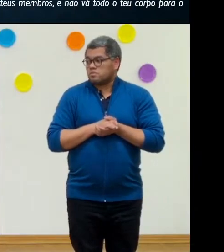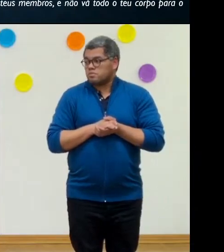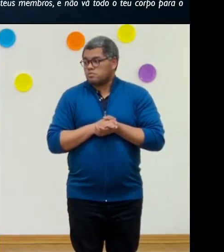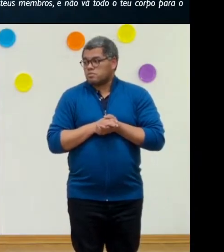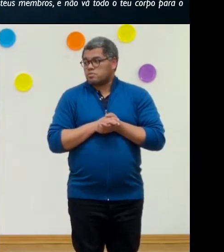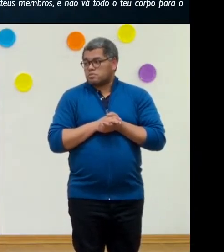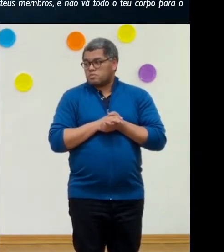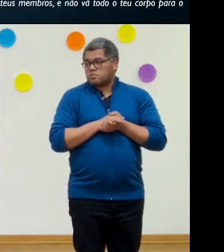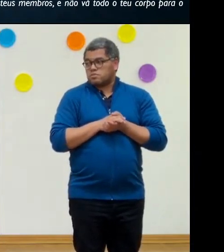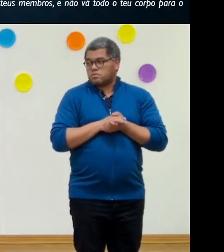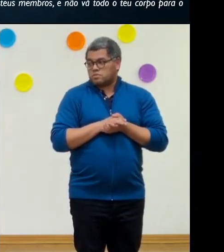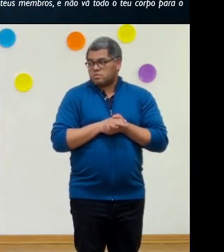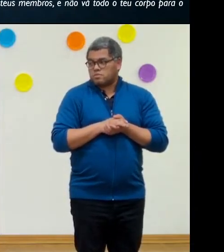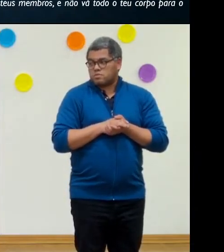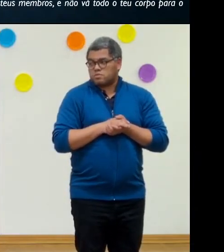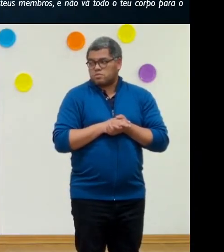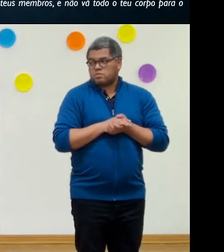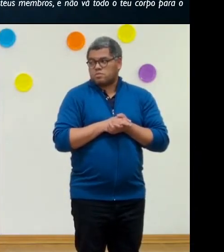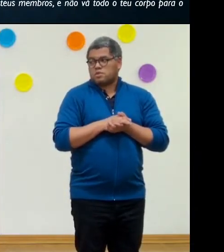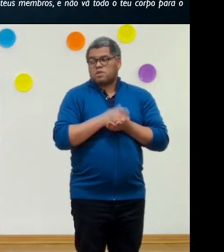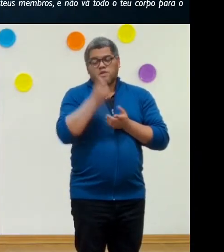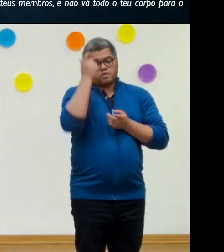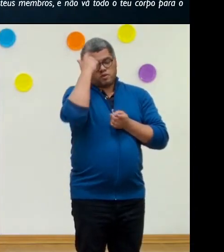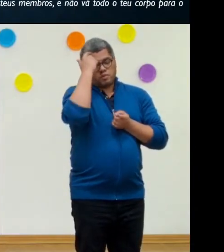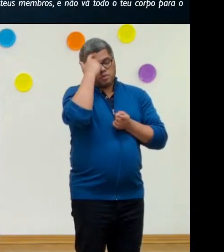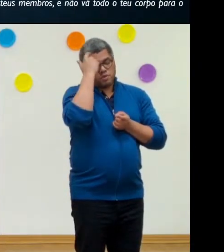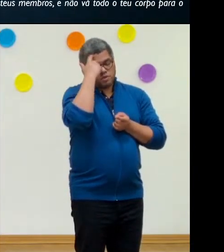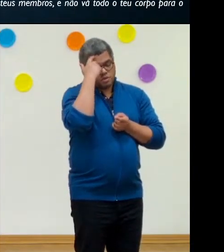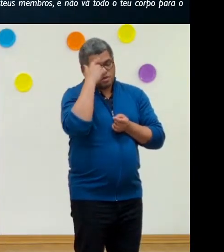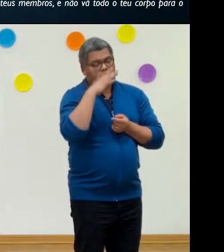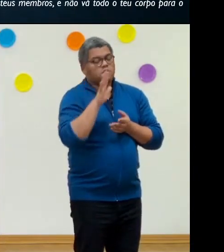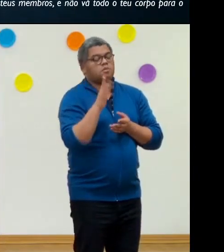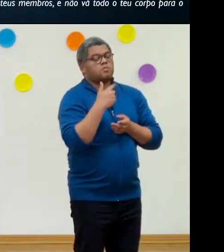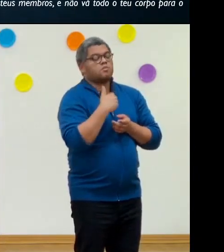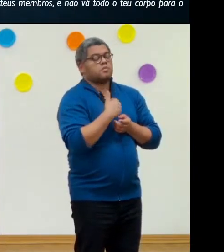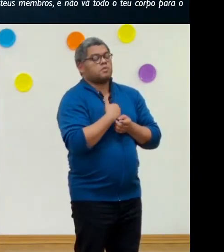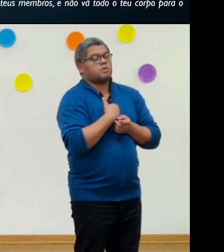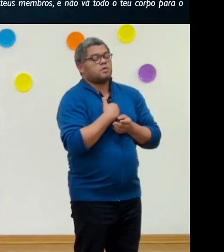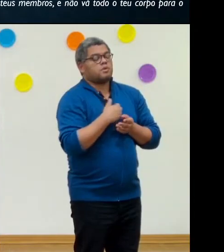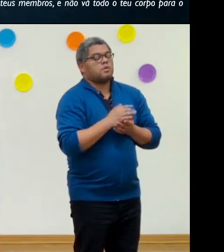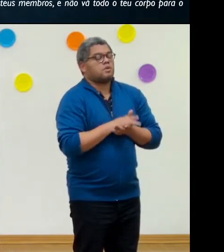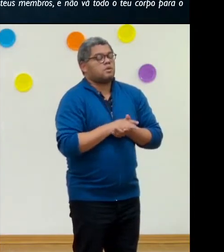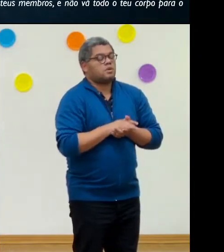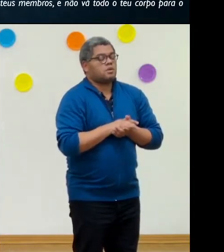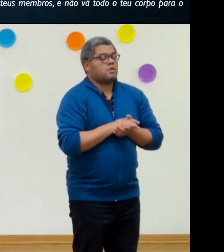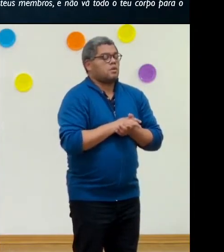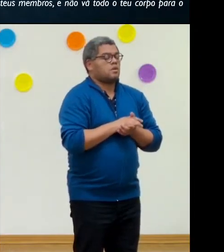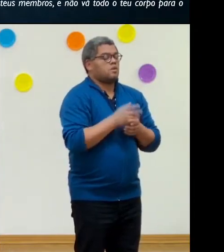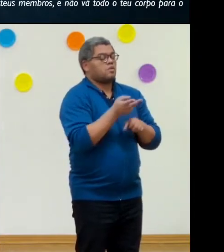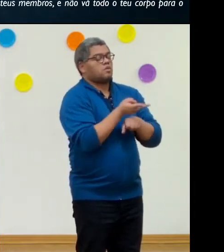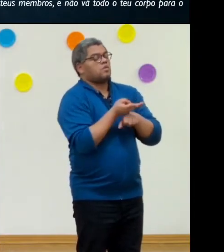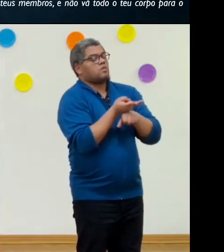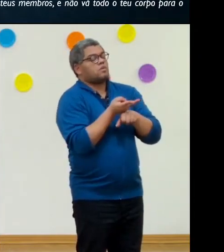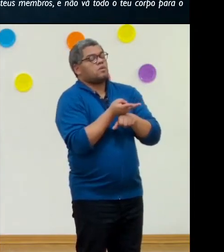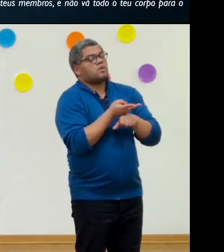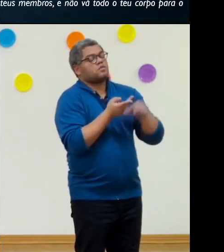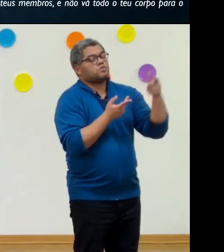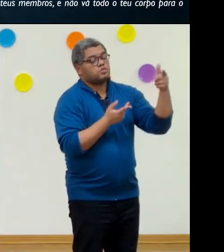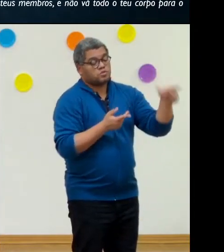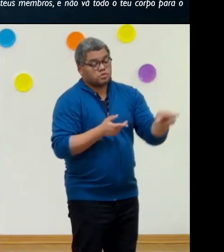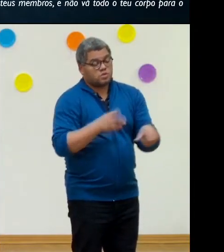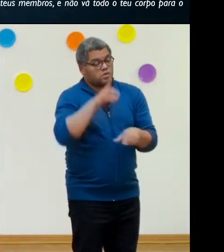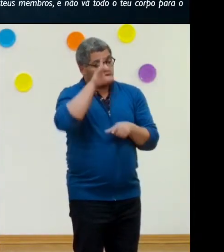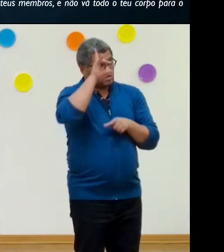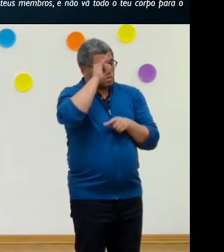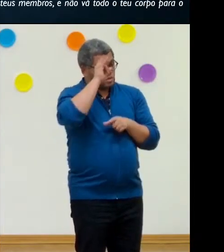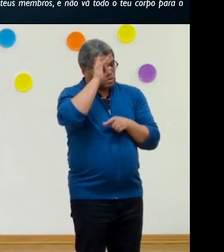ser... Na hora que você for baixar, você vai pensar muito mais. Eu estou indo... Olha o caminho que você vai fazer para o pecado de novo. Se o Instagram te